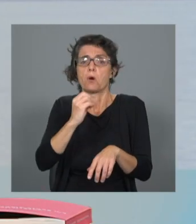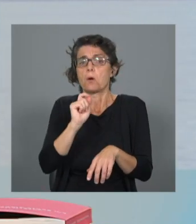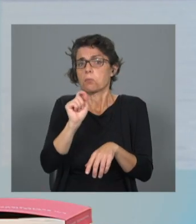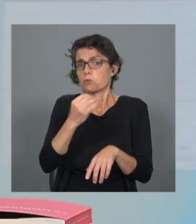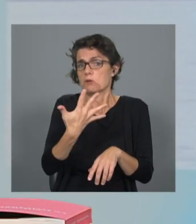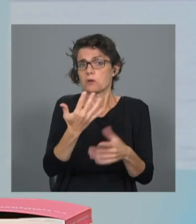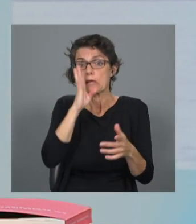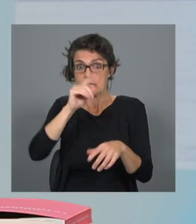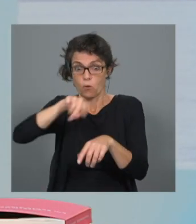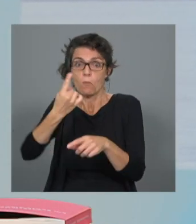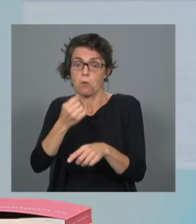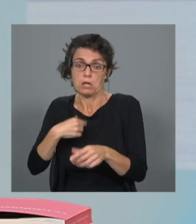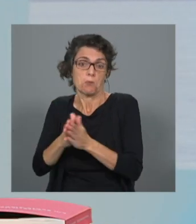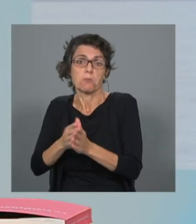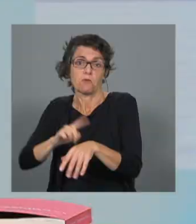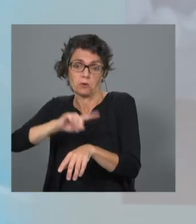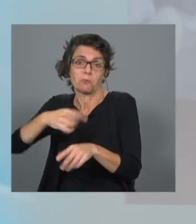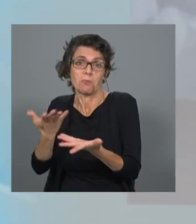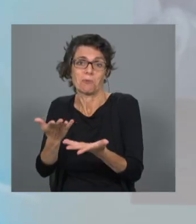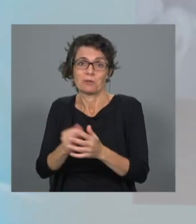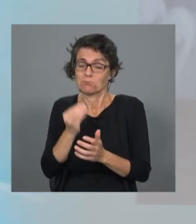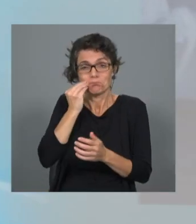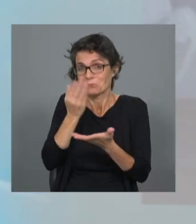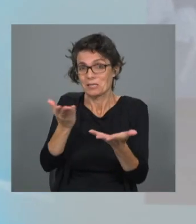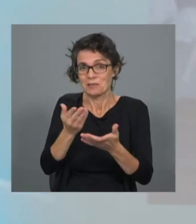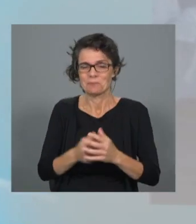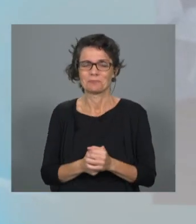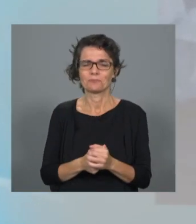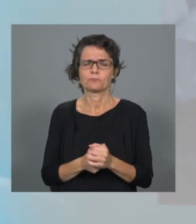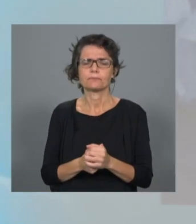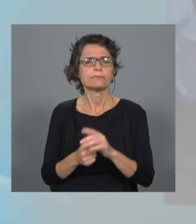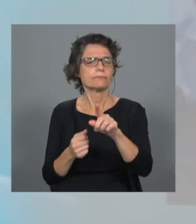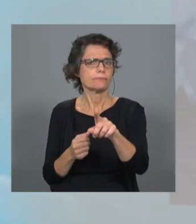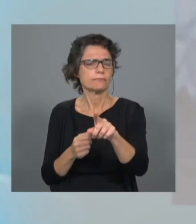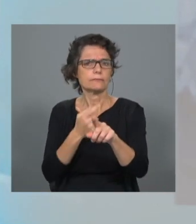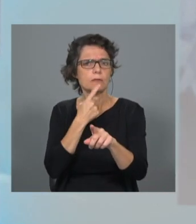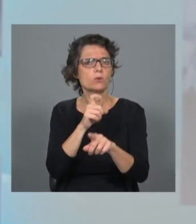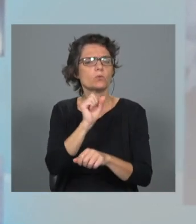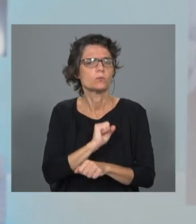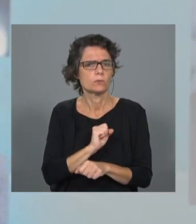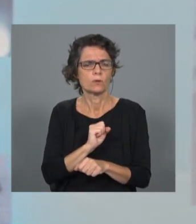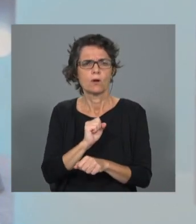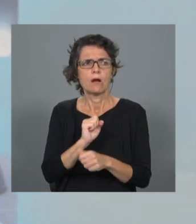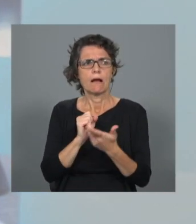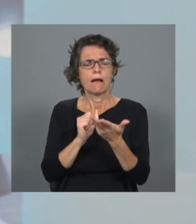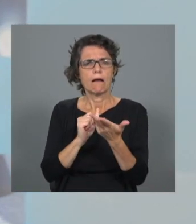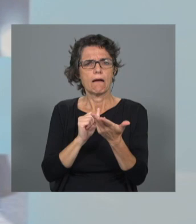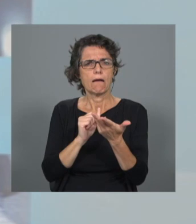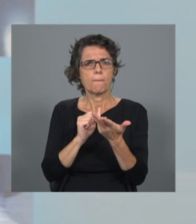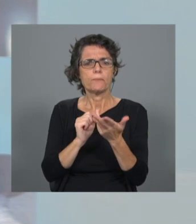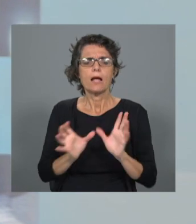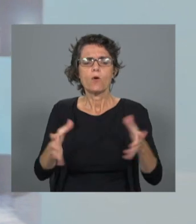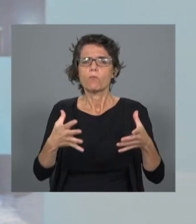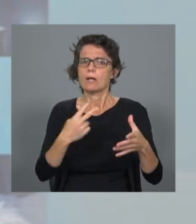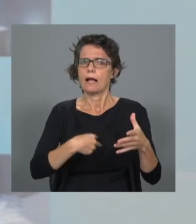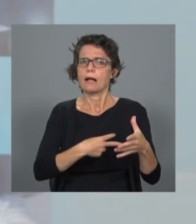isso. E até que ponto há uma consciência de necessidade de formação nas nossas comunidades